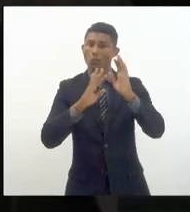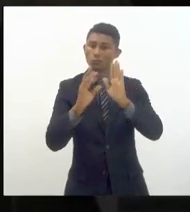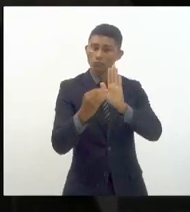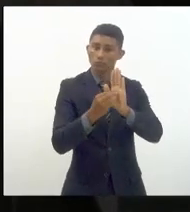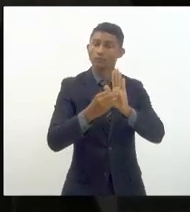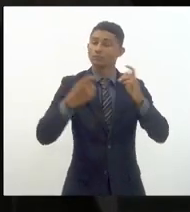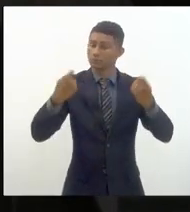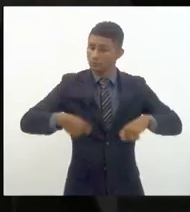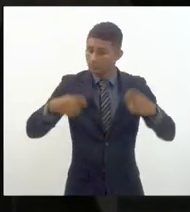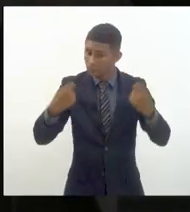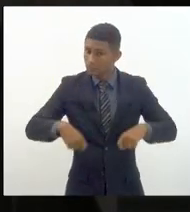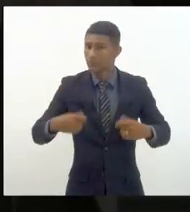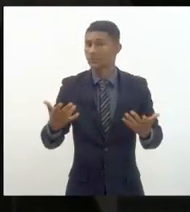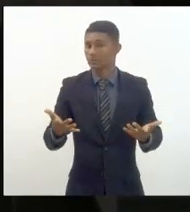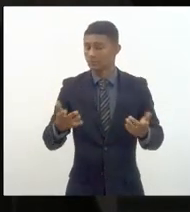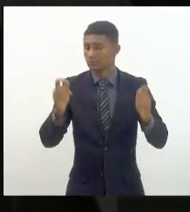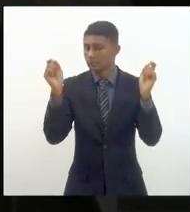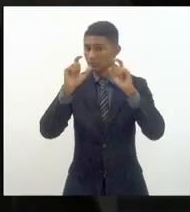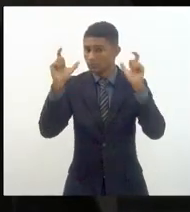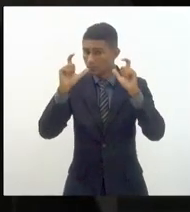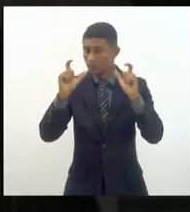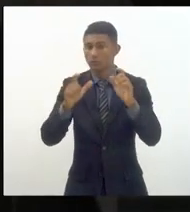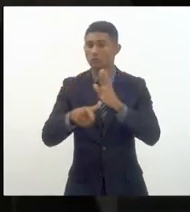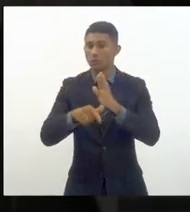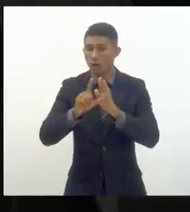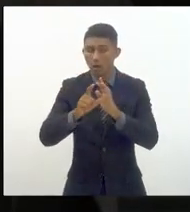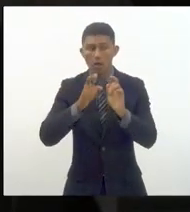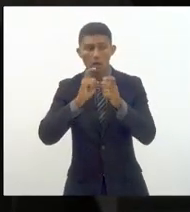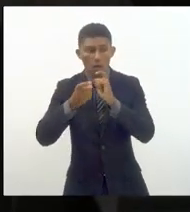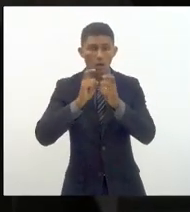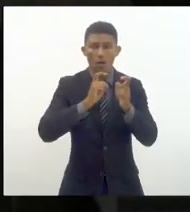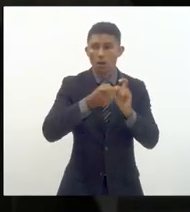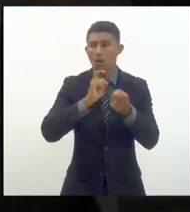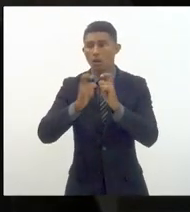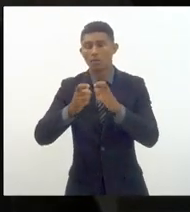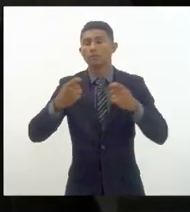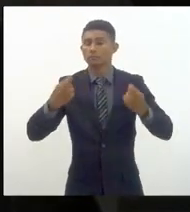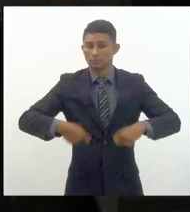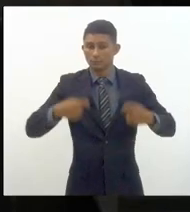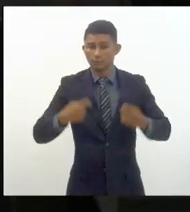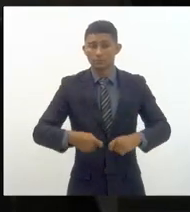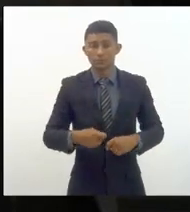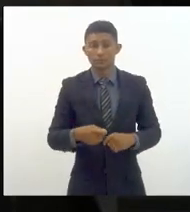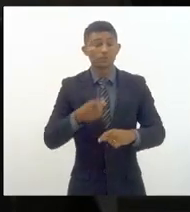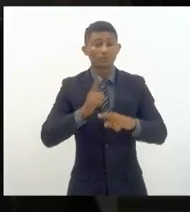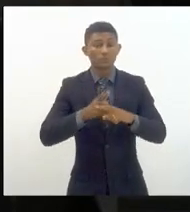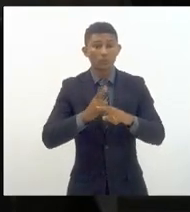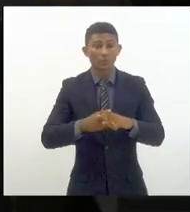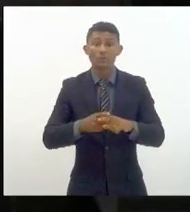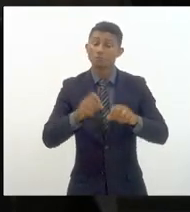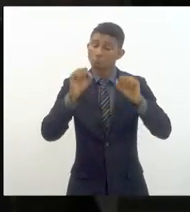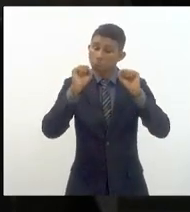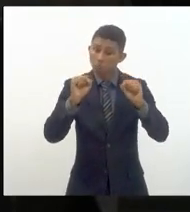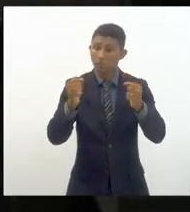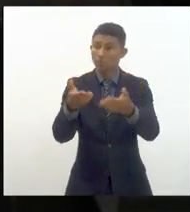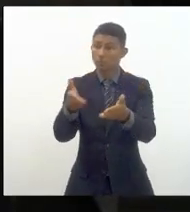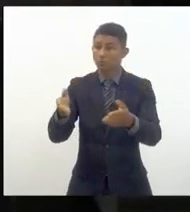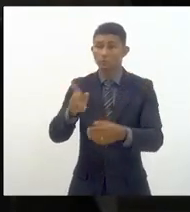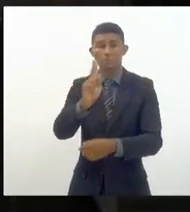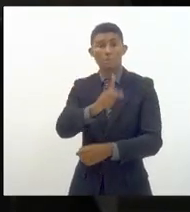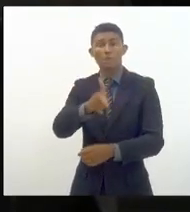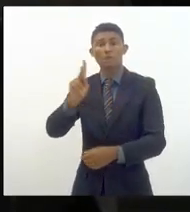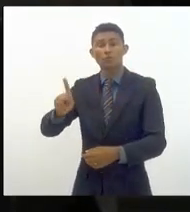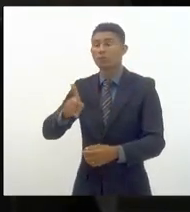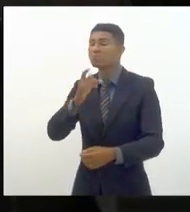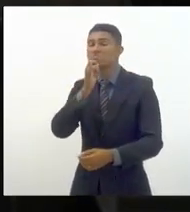que isso seja bem discutido equacionado pelo contrário pode ser que tenha Professor Esse azul é sendo